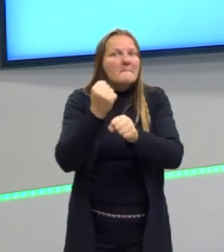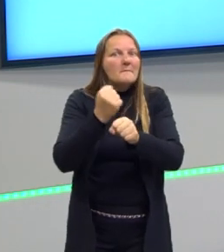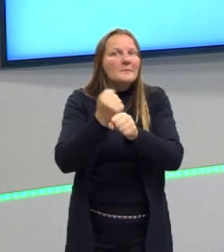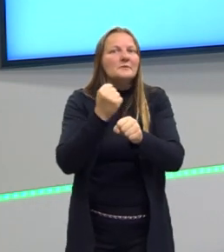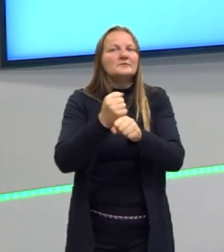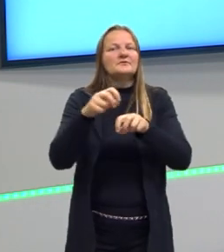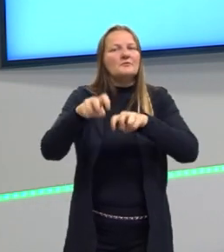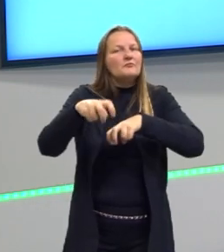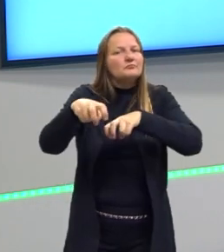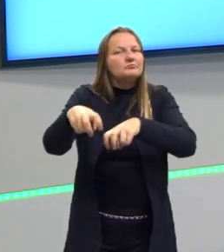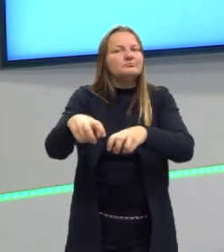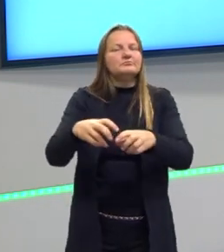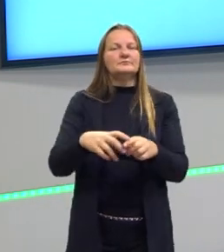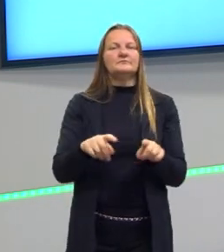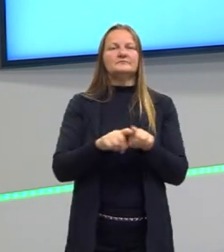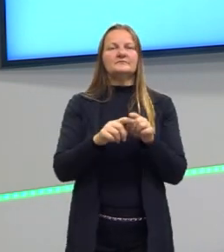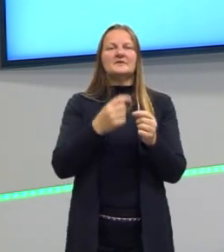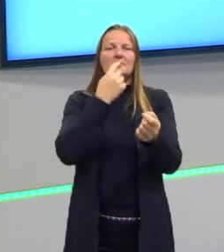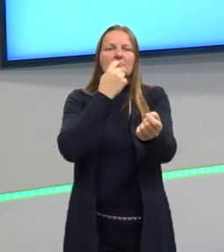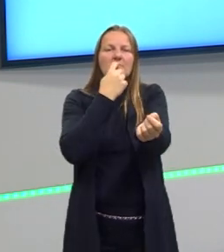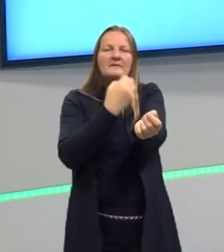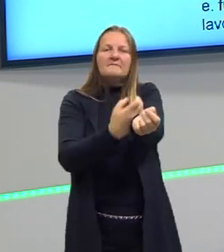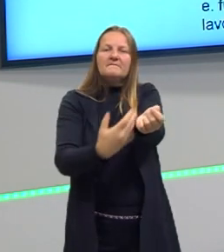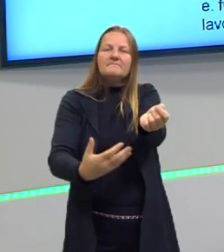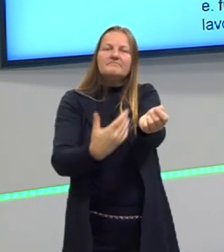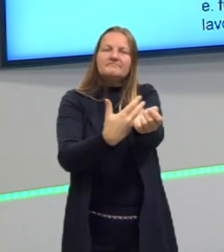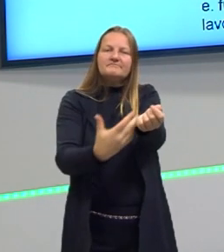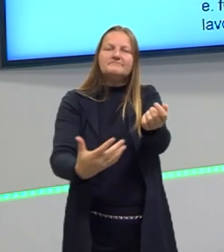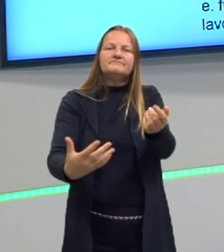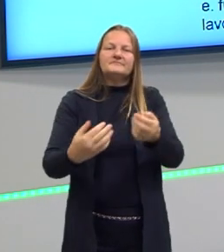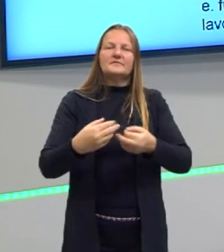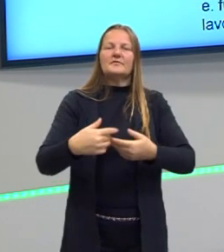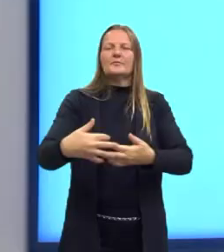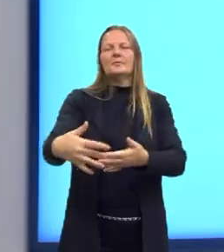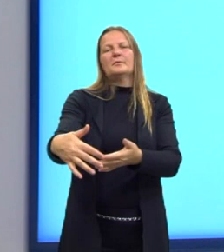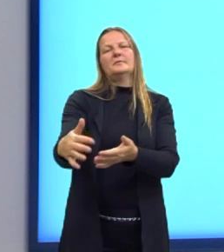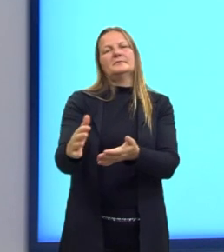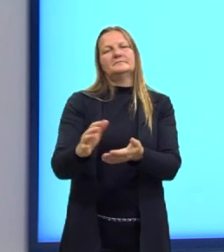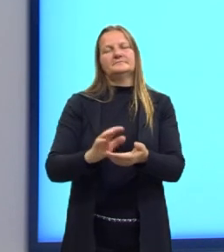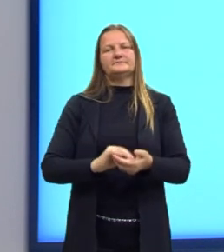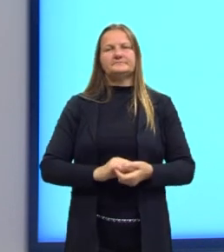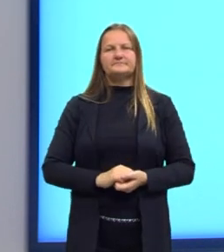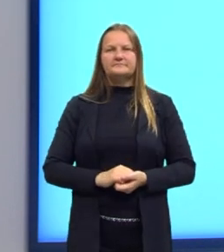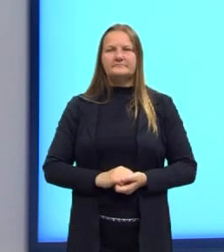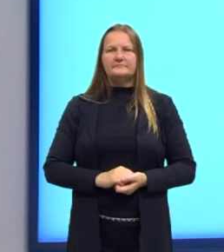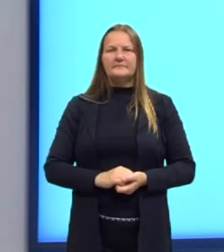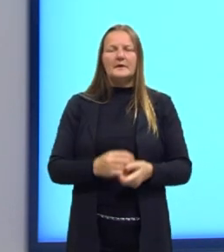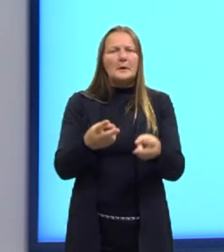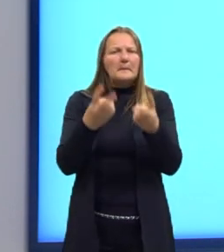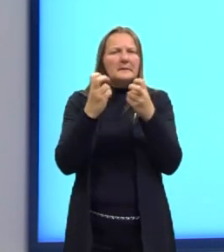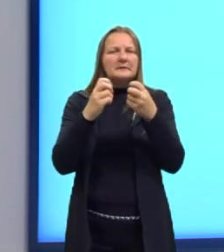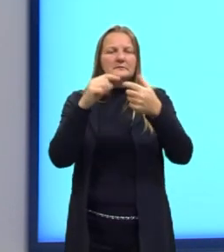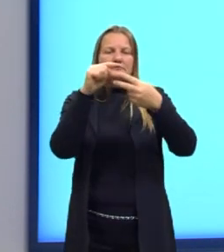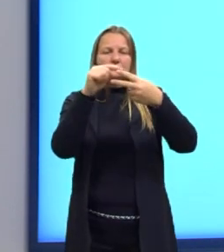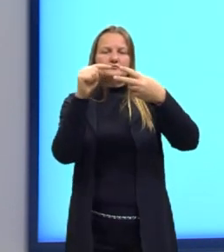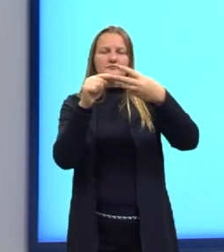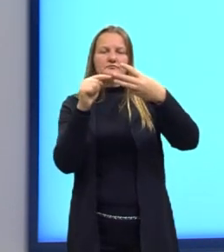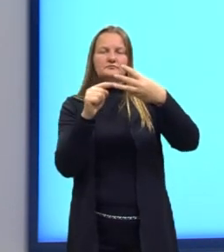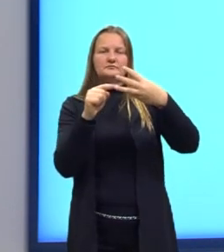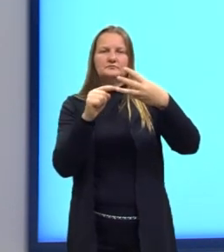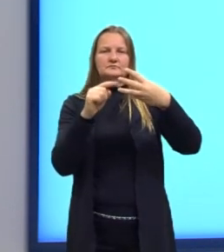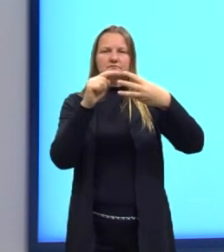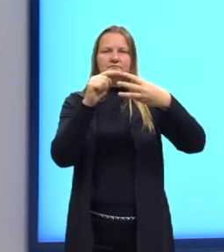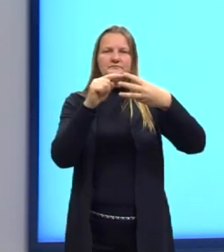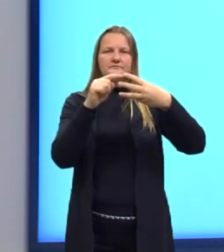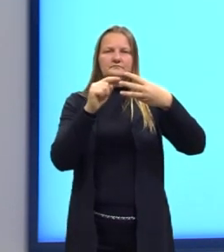cultivo também sangue que você nós vamos ver então ali nós conseguimos perceber os juntos sobre o é